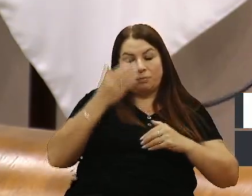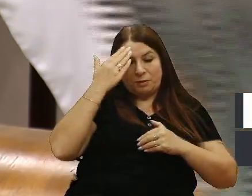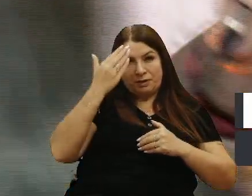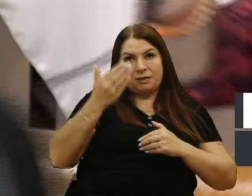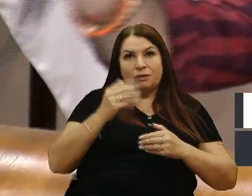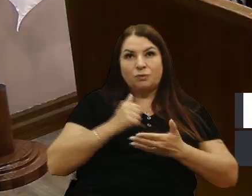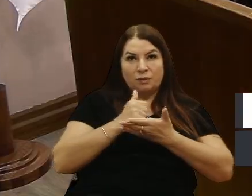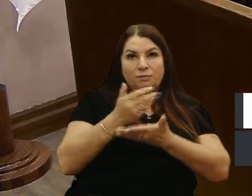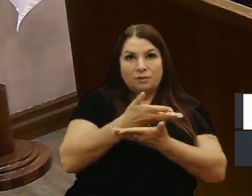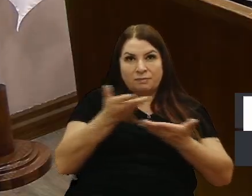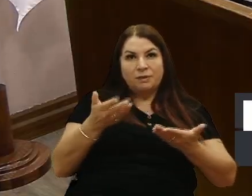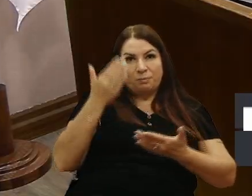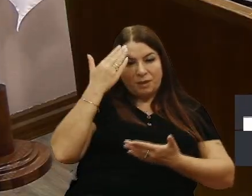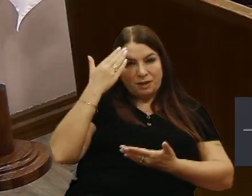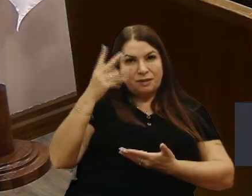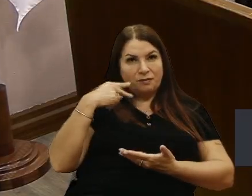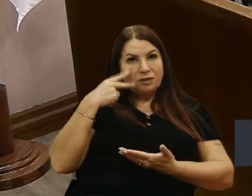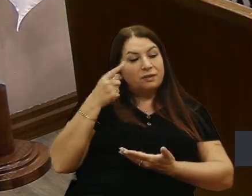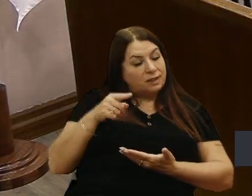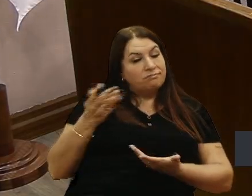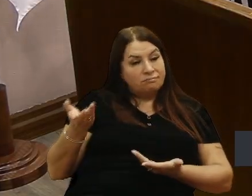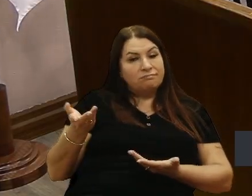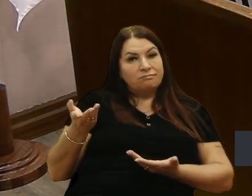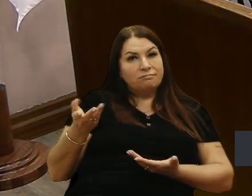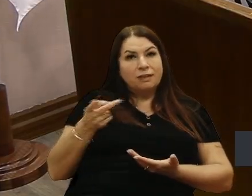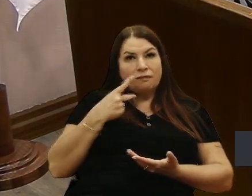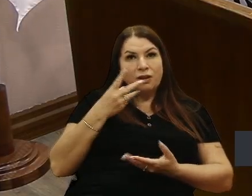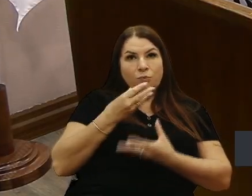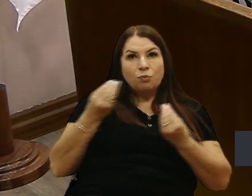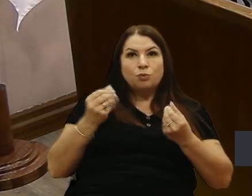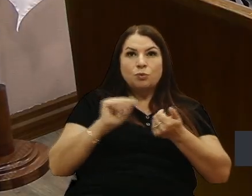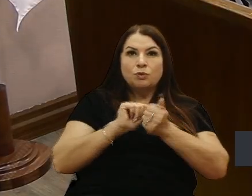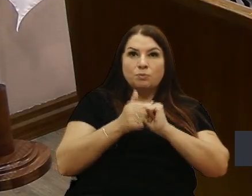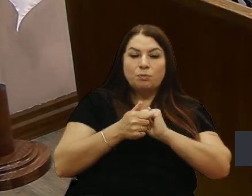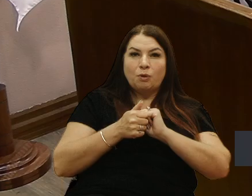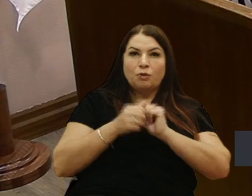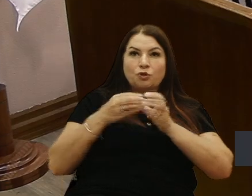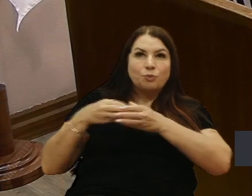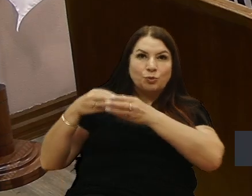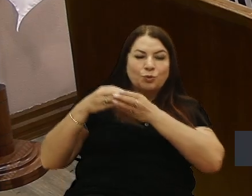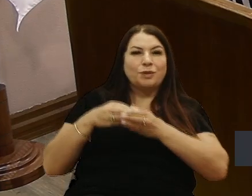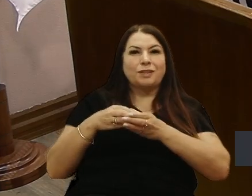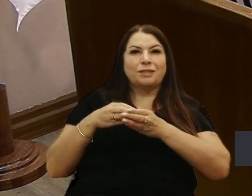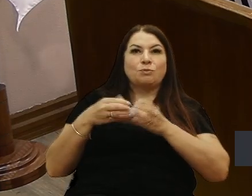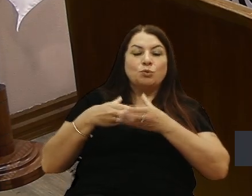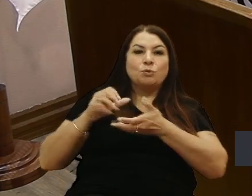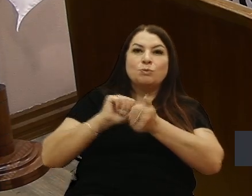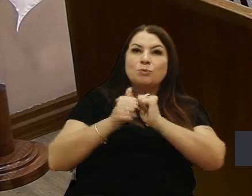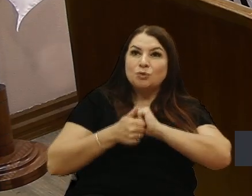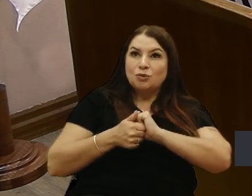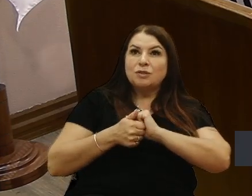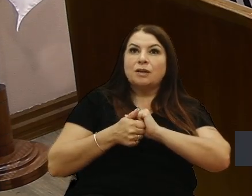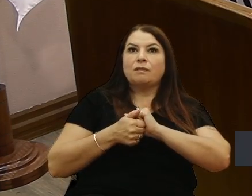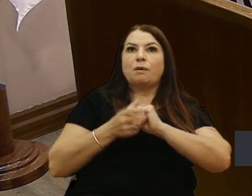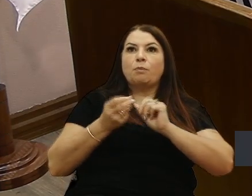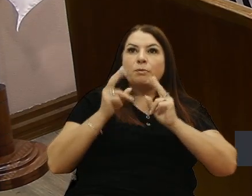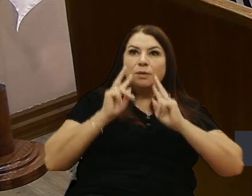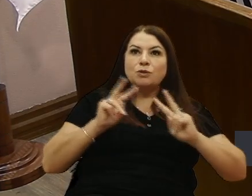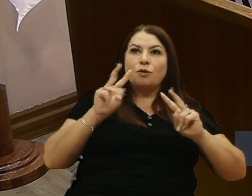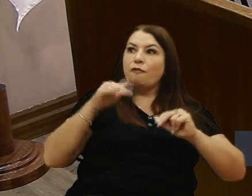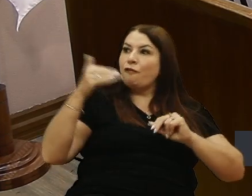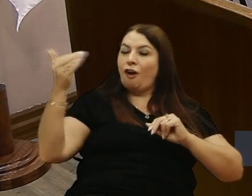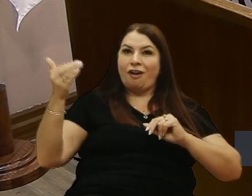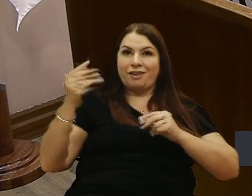com nós sempre. Obrigada, vereador. E é isso, né? A gente tem falado muito no esporte como turismo, né? Turismo esportivo, efetivamente, vem muita gente de